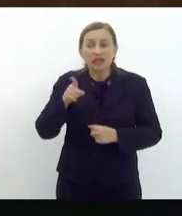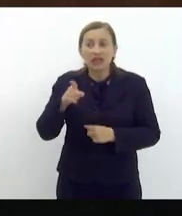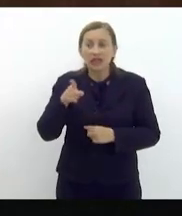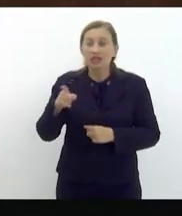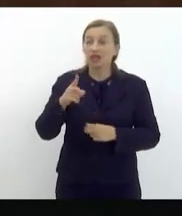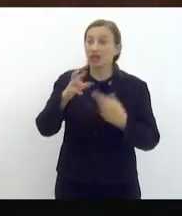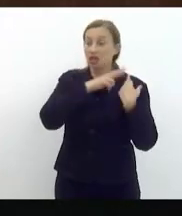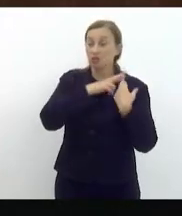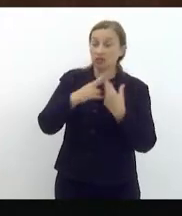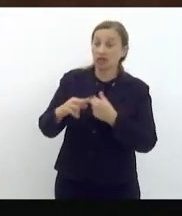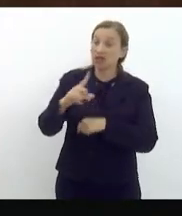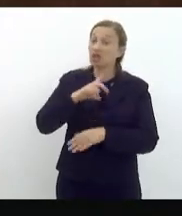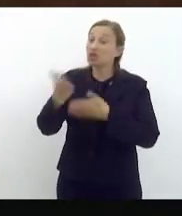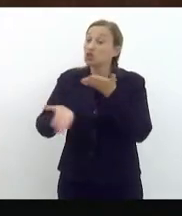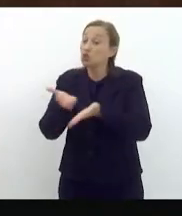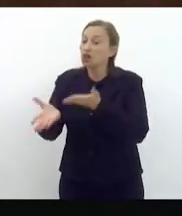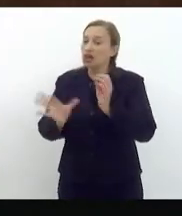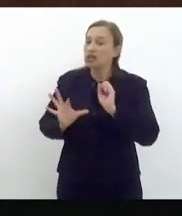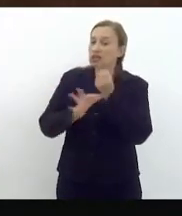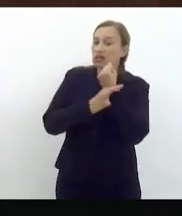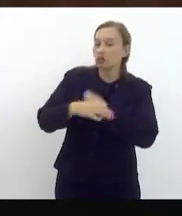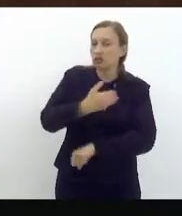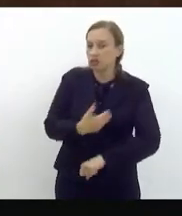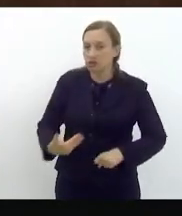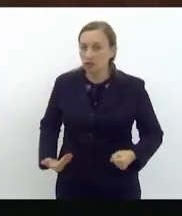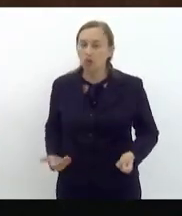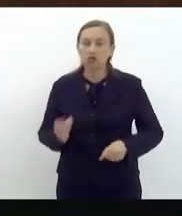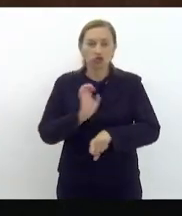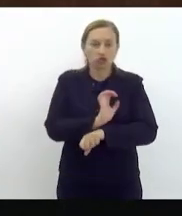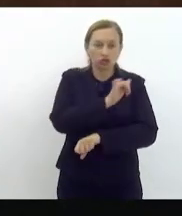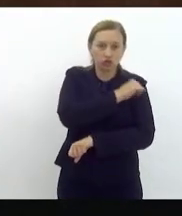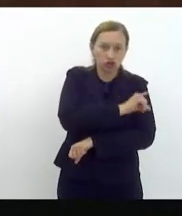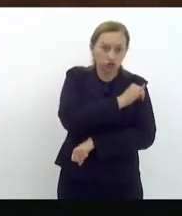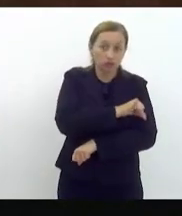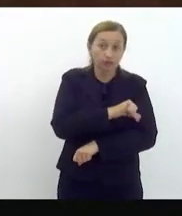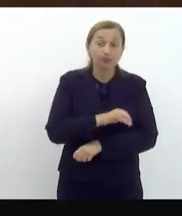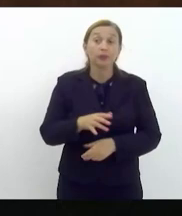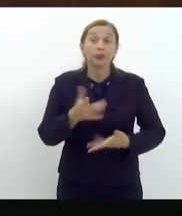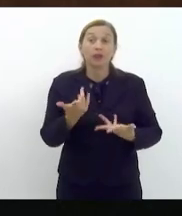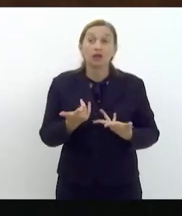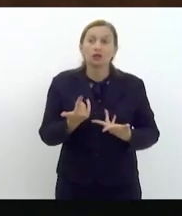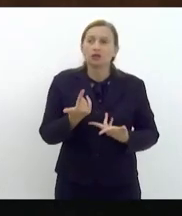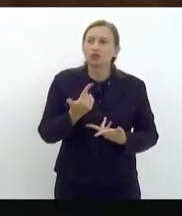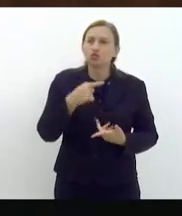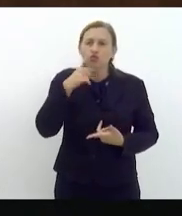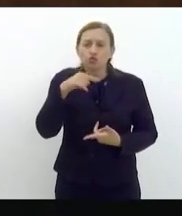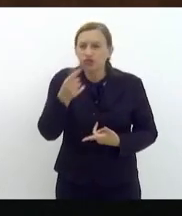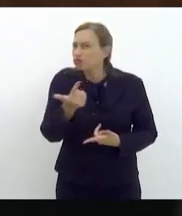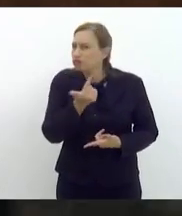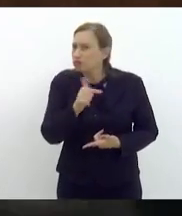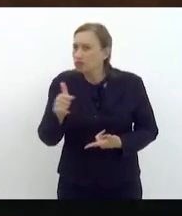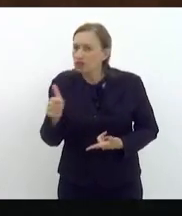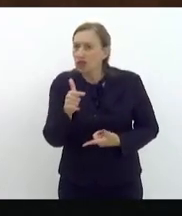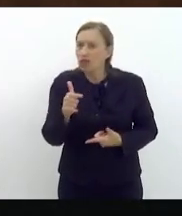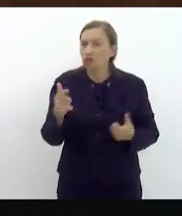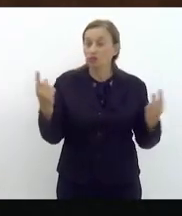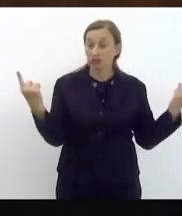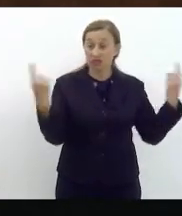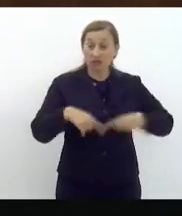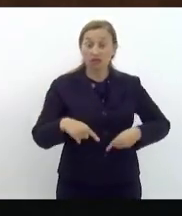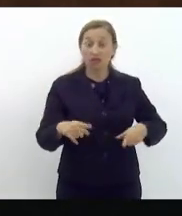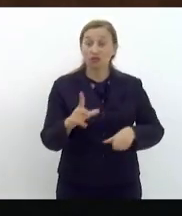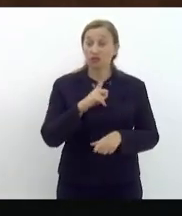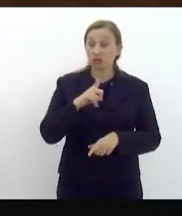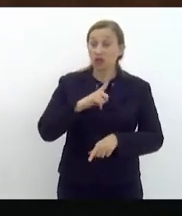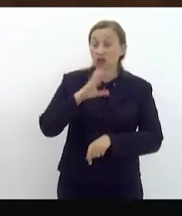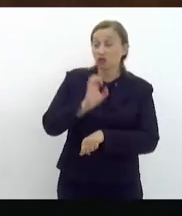têm a responsabilidade de cuidar da segurança pública do Estado do Rio de Janeiro. a gente não tem dúvida do grande desafio que o